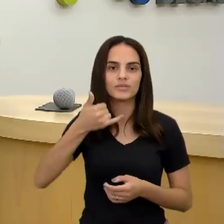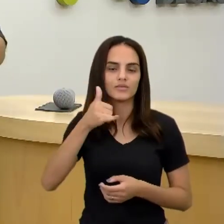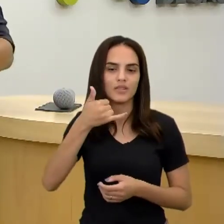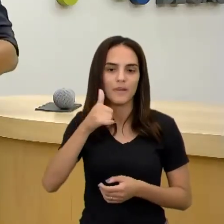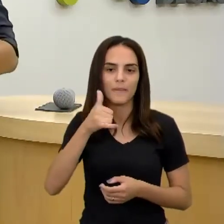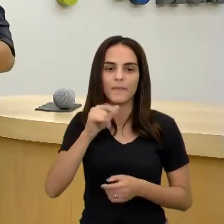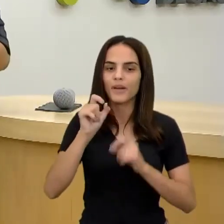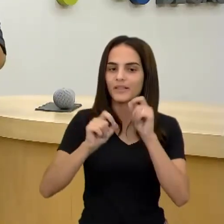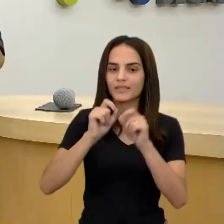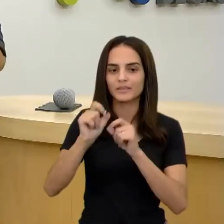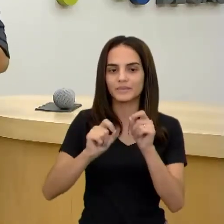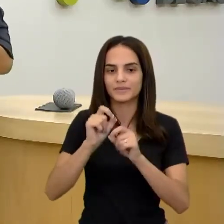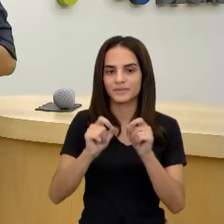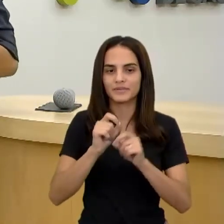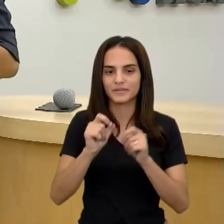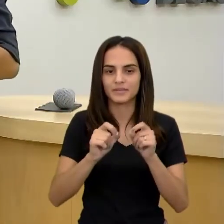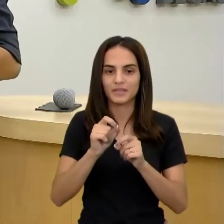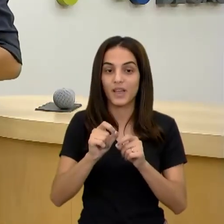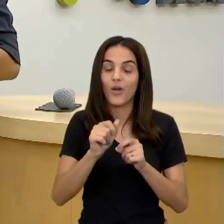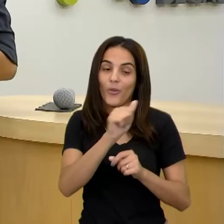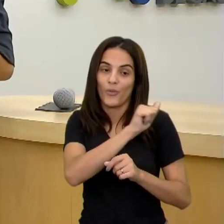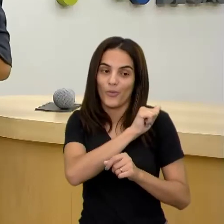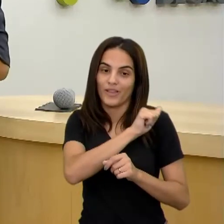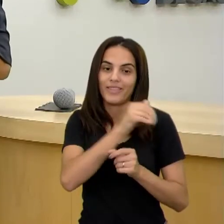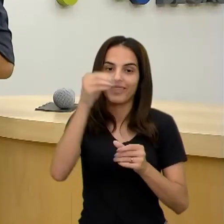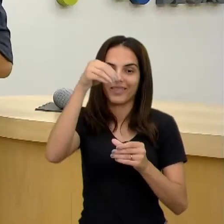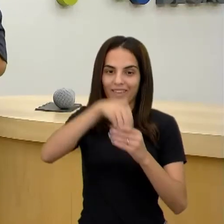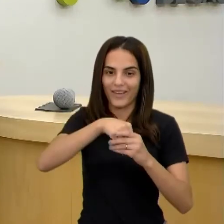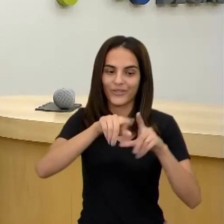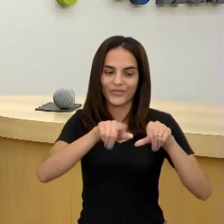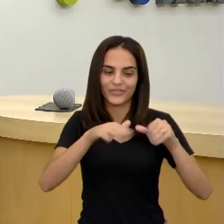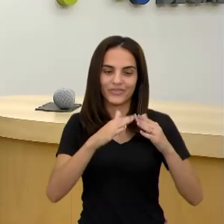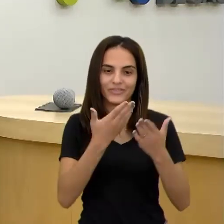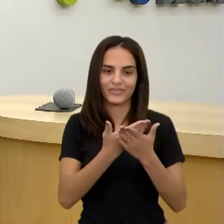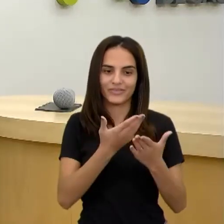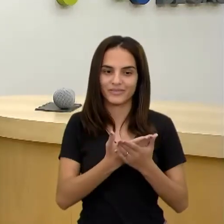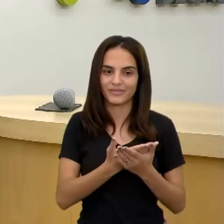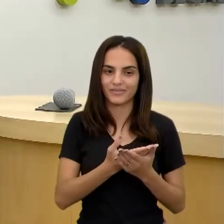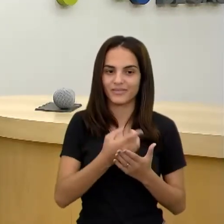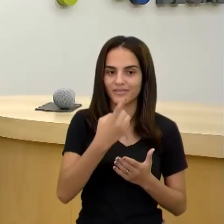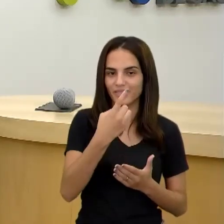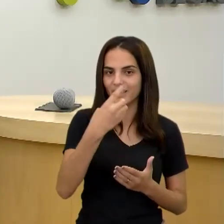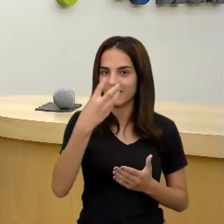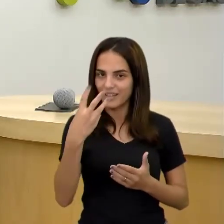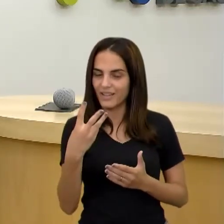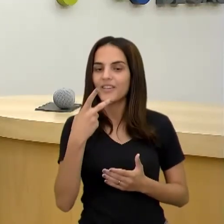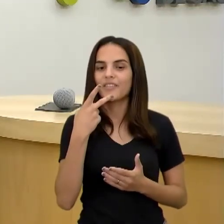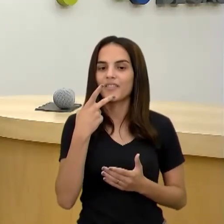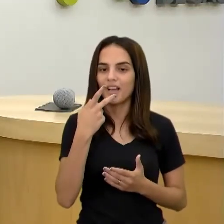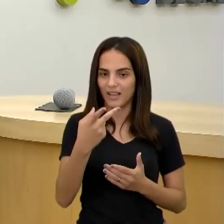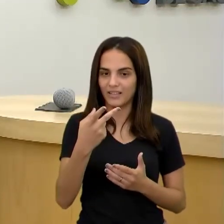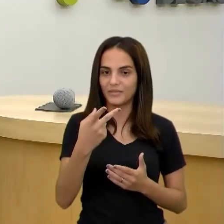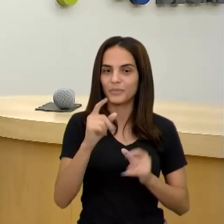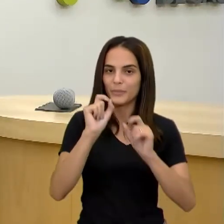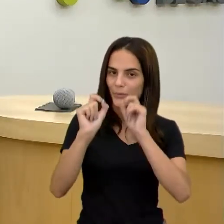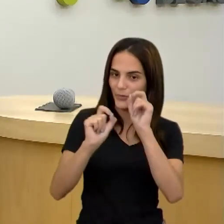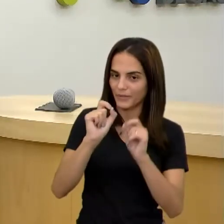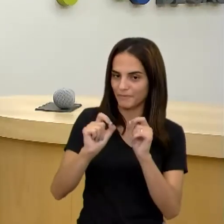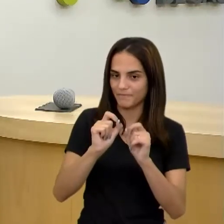tá? Para o quê? Os estudantes, tá bom? Os estudantes em sala de aula. 13 disseram que serve para o